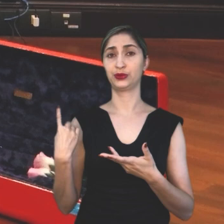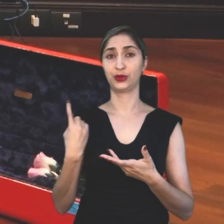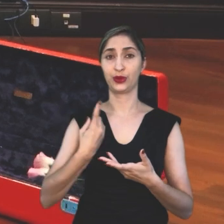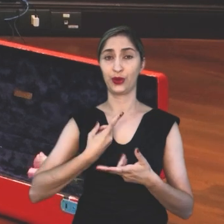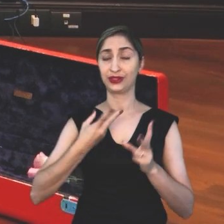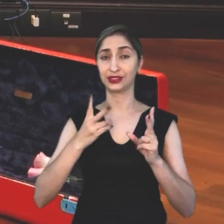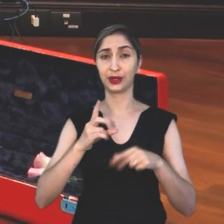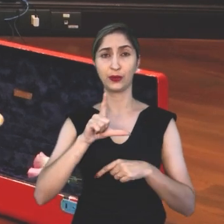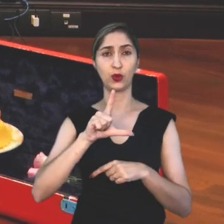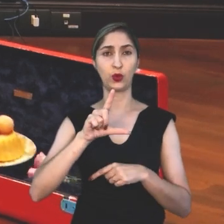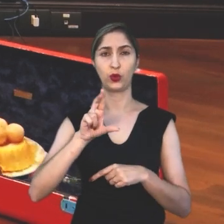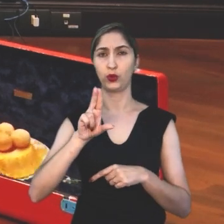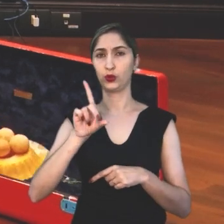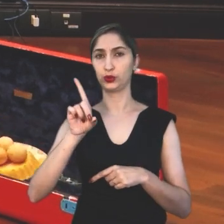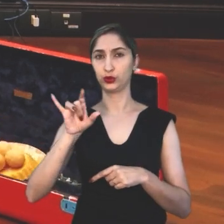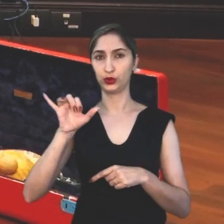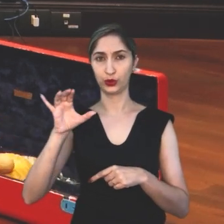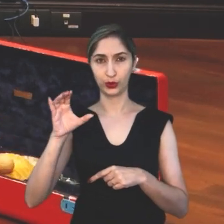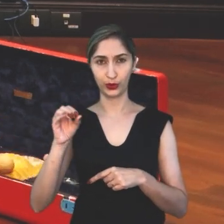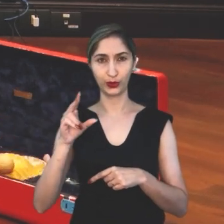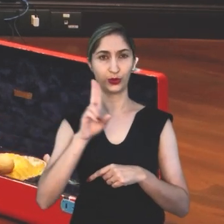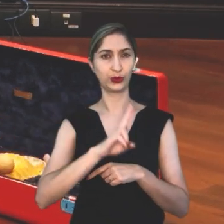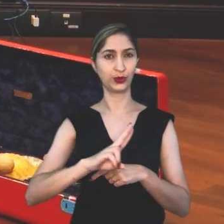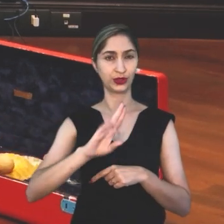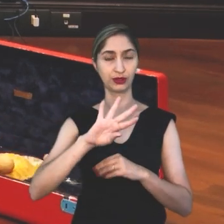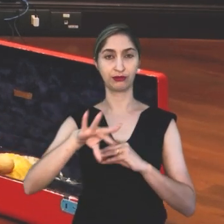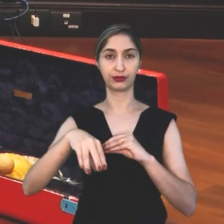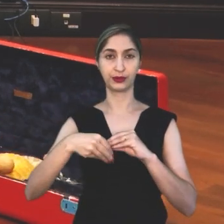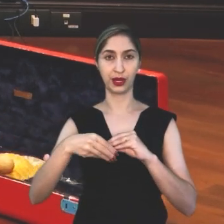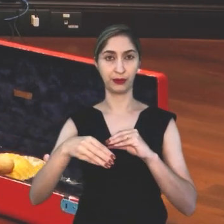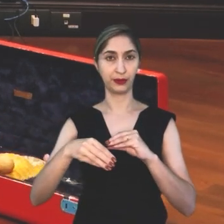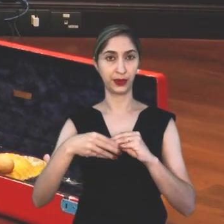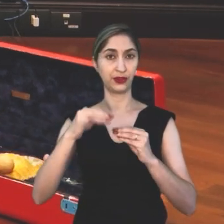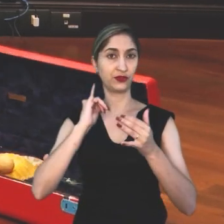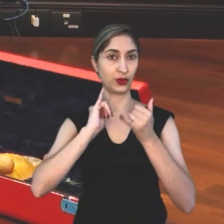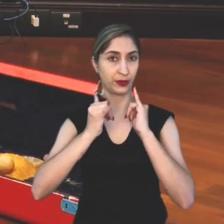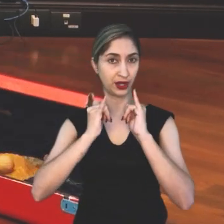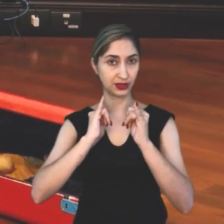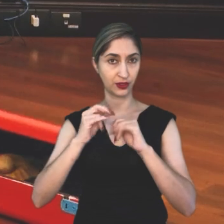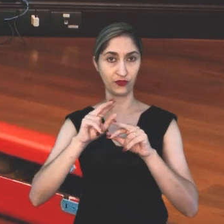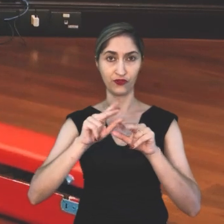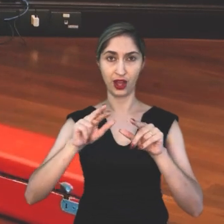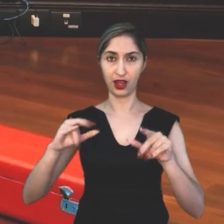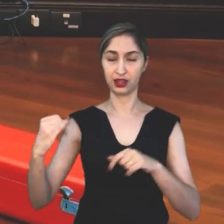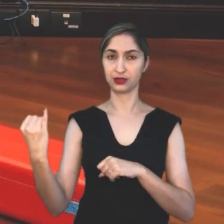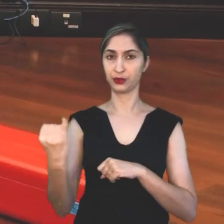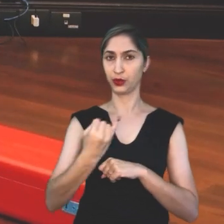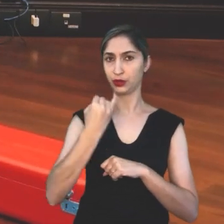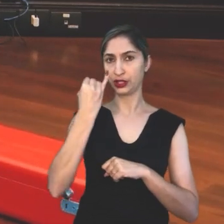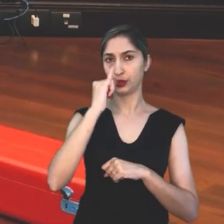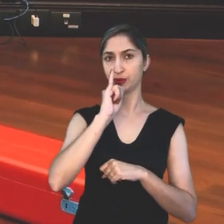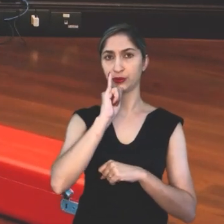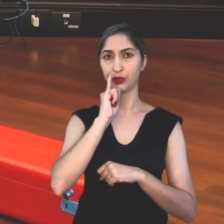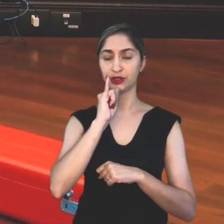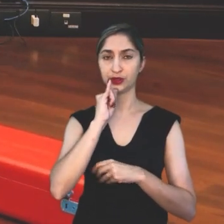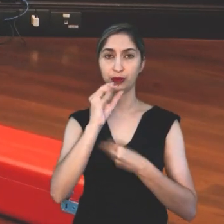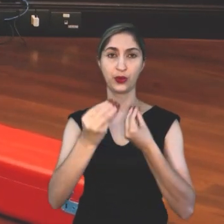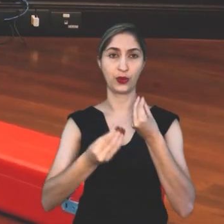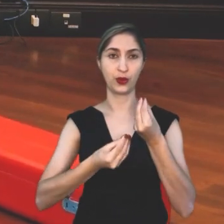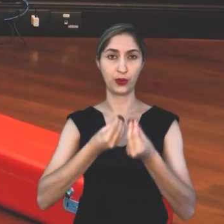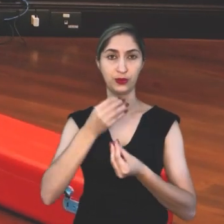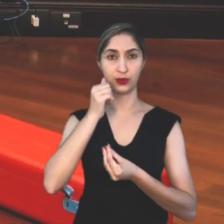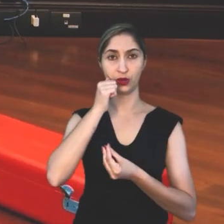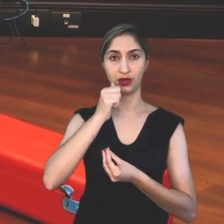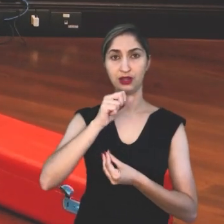tudo, assim, de uma forma muito lúdica, né? E a gente vai trazendo essas informações que são